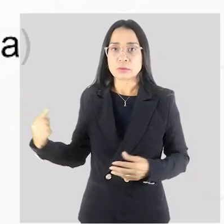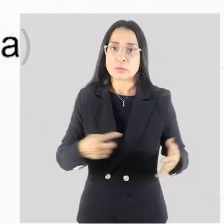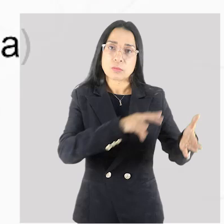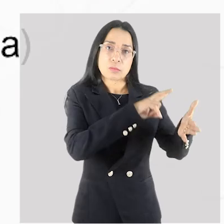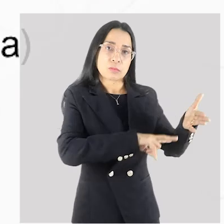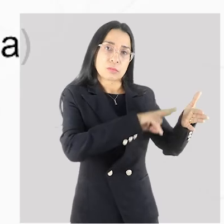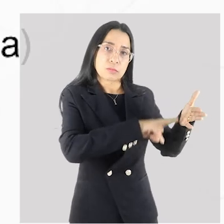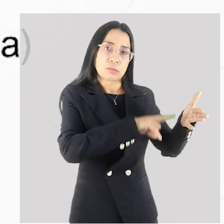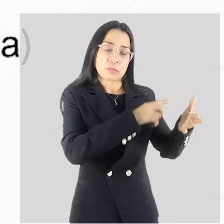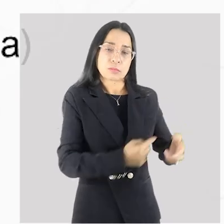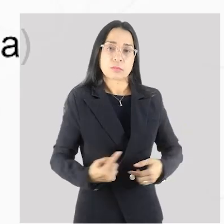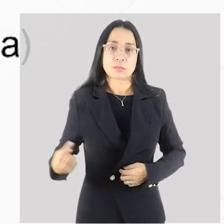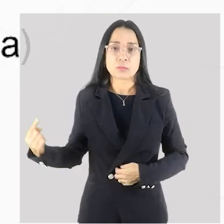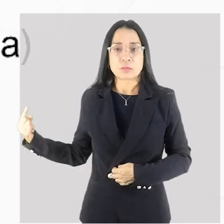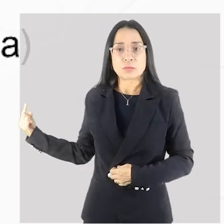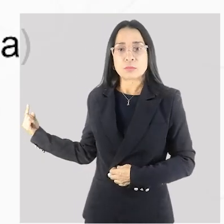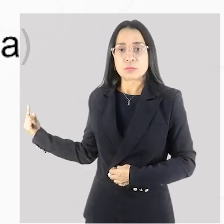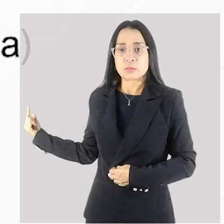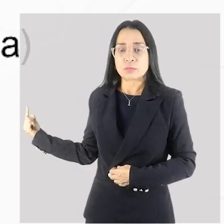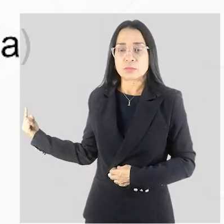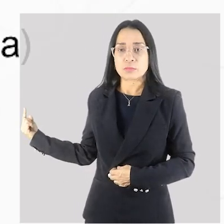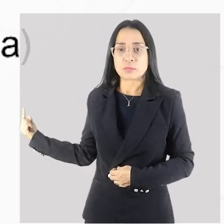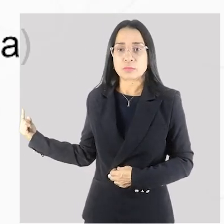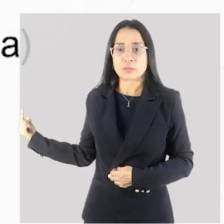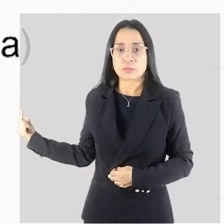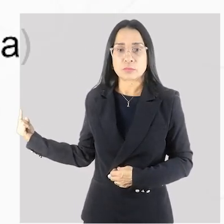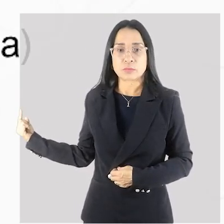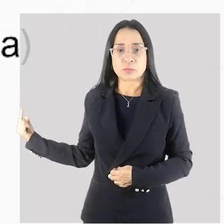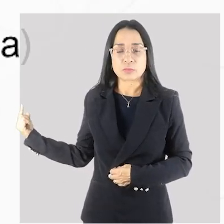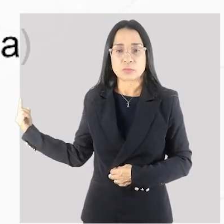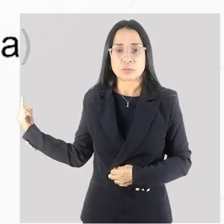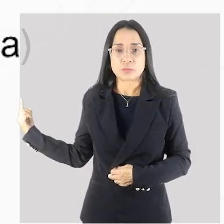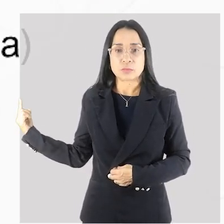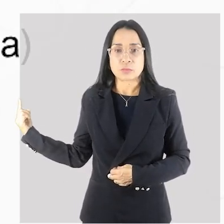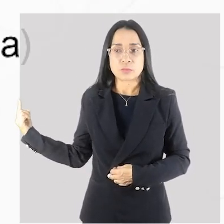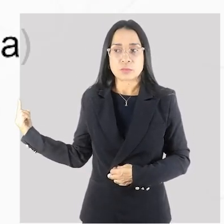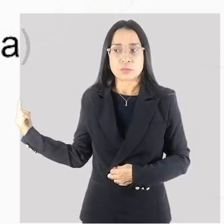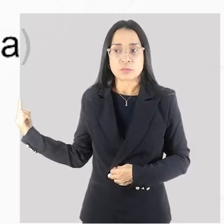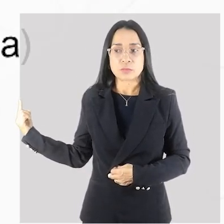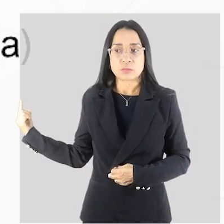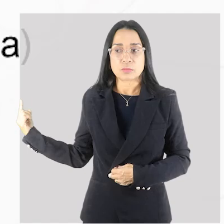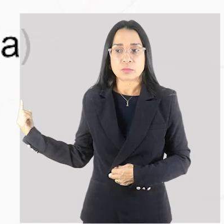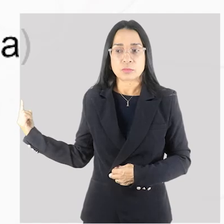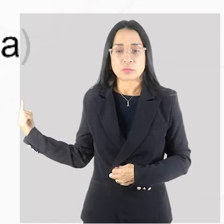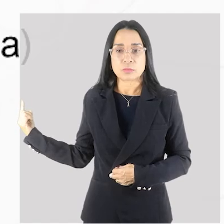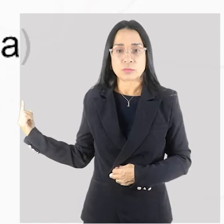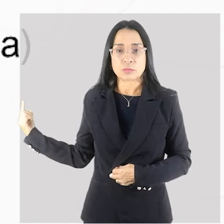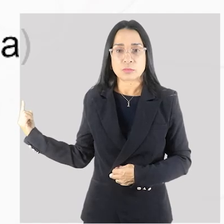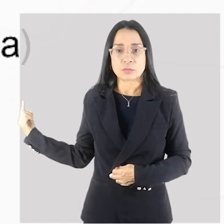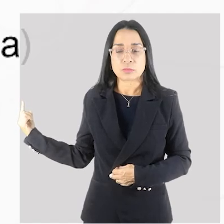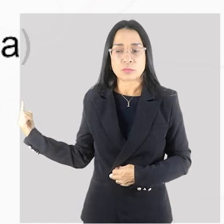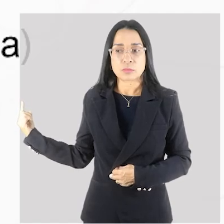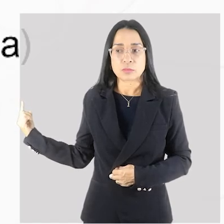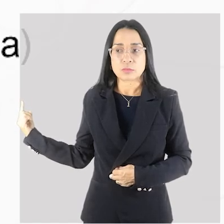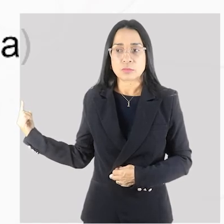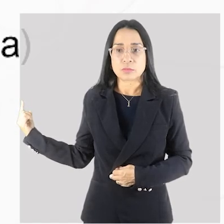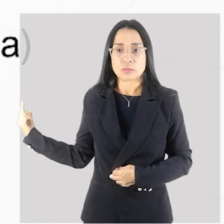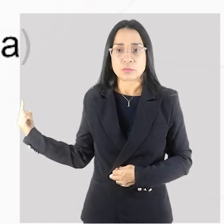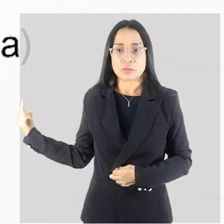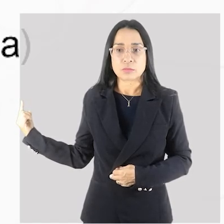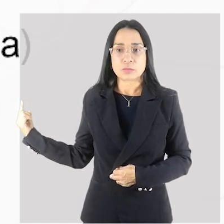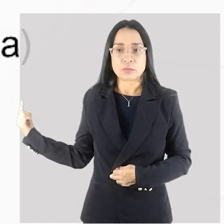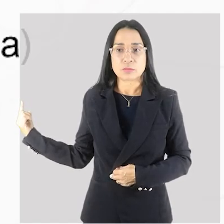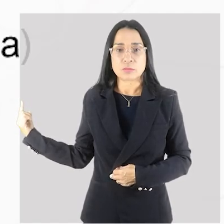situa-se a oeste do Peloponeso, às margens do rio Alfeu. A cidade ficava localizada num